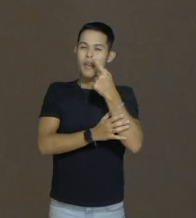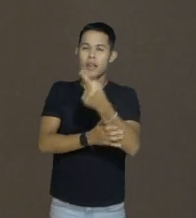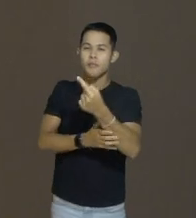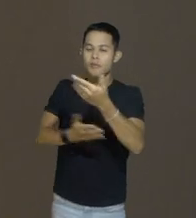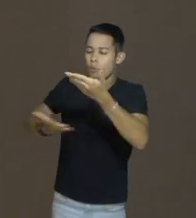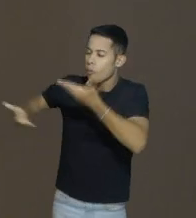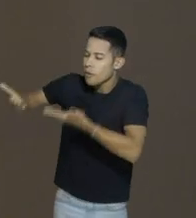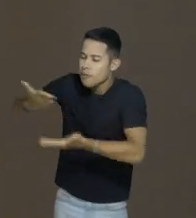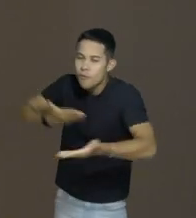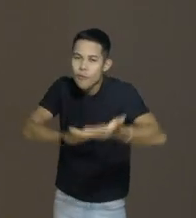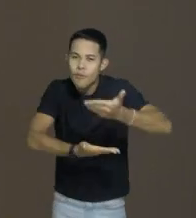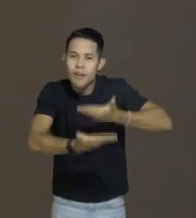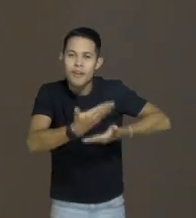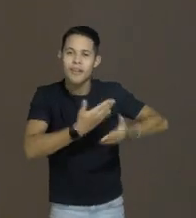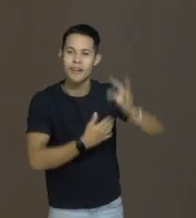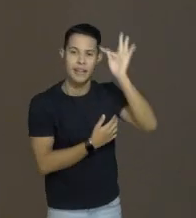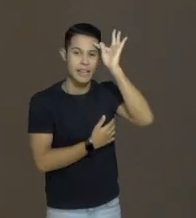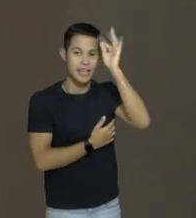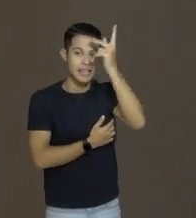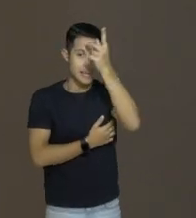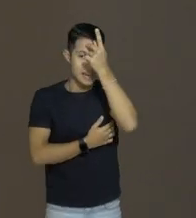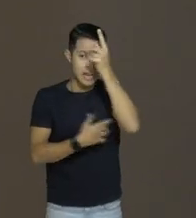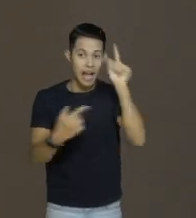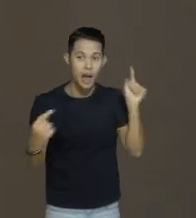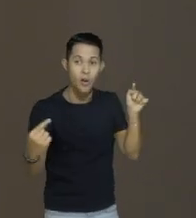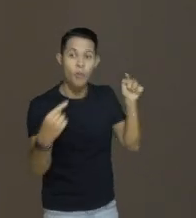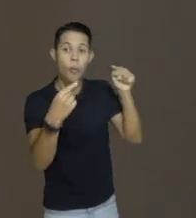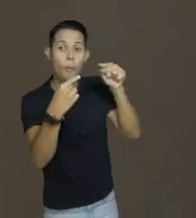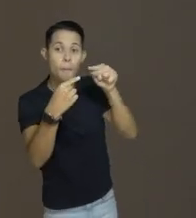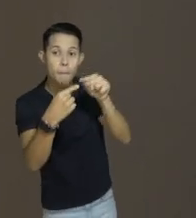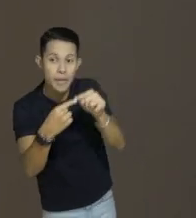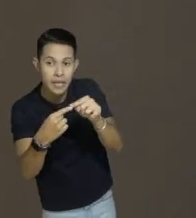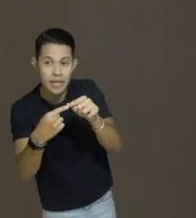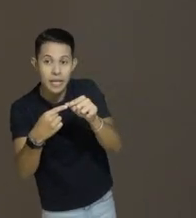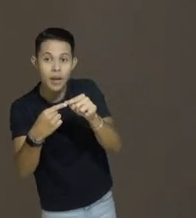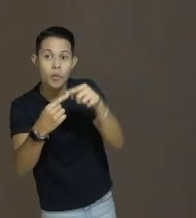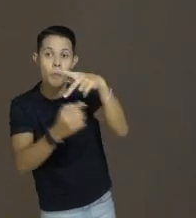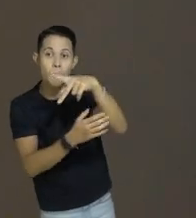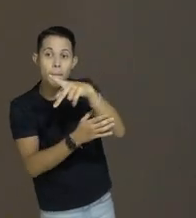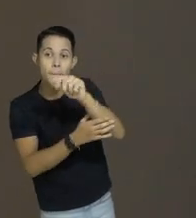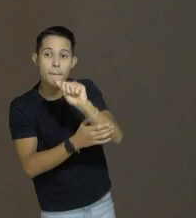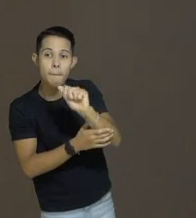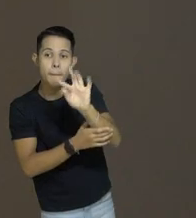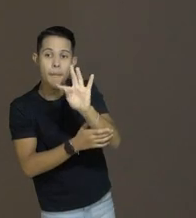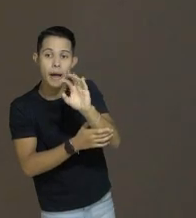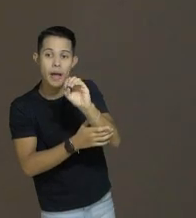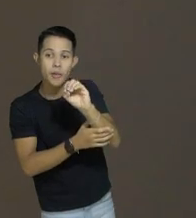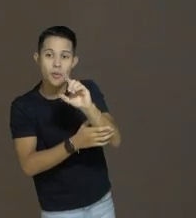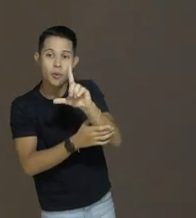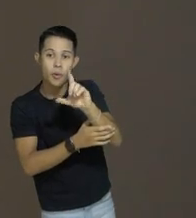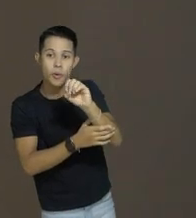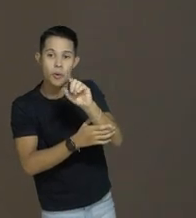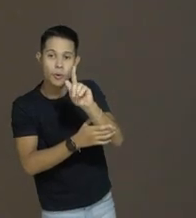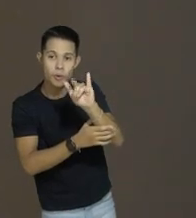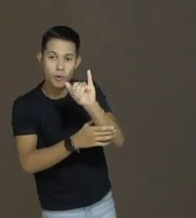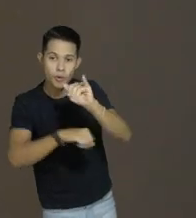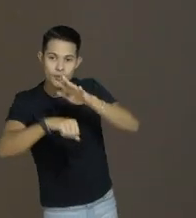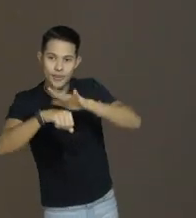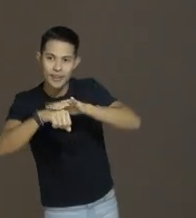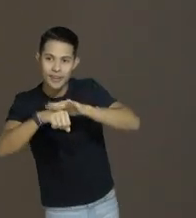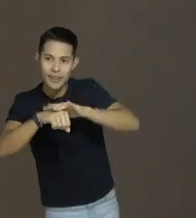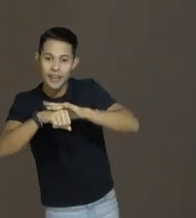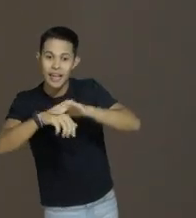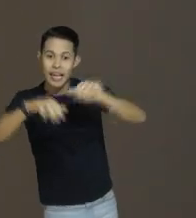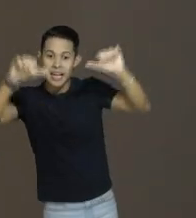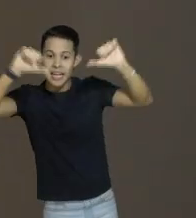TDAH, ele é mais associado a algumas patologias psiquiátricas mais graves na vida adulta, porque ele vai desenvolvendo um